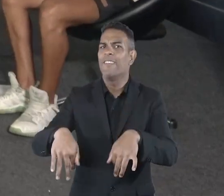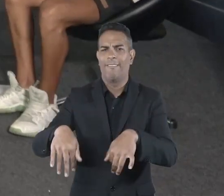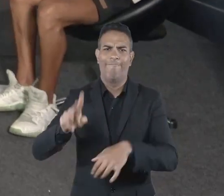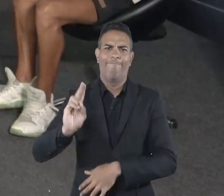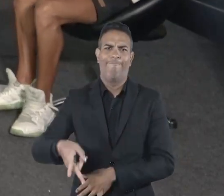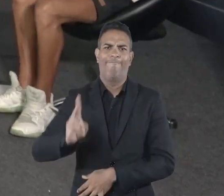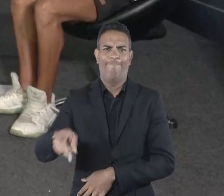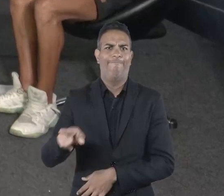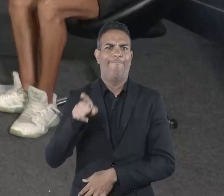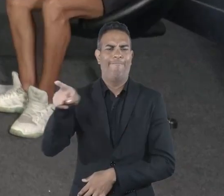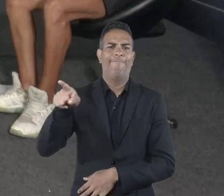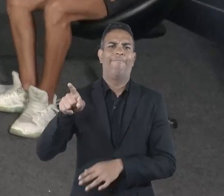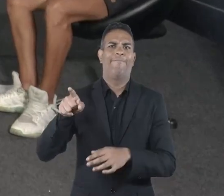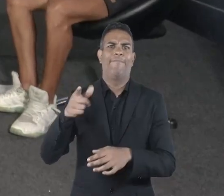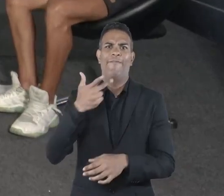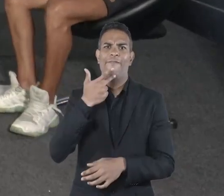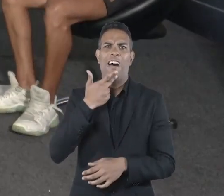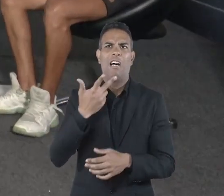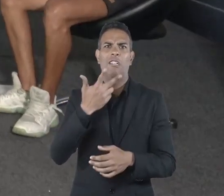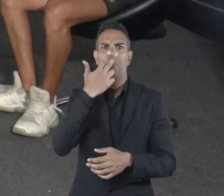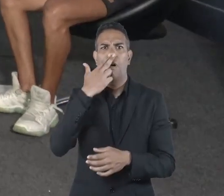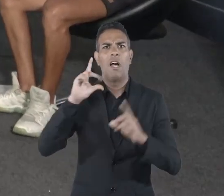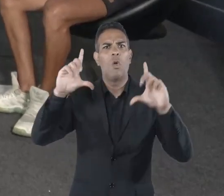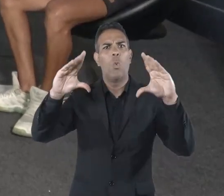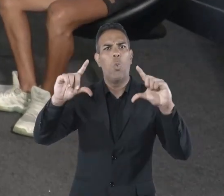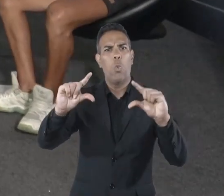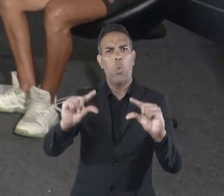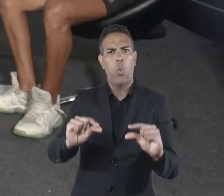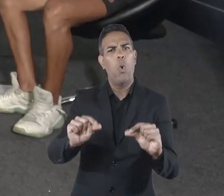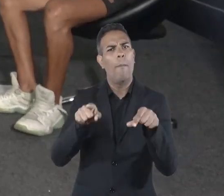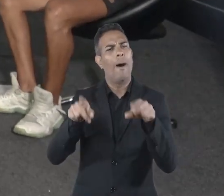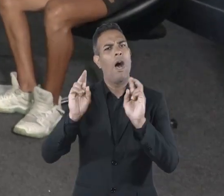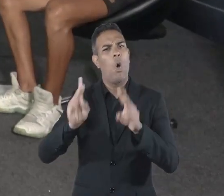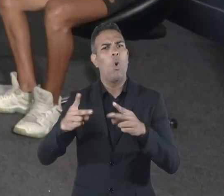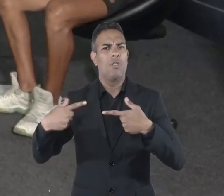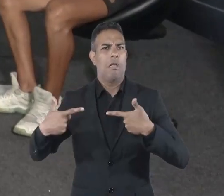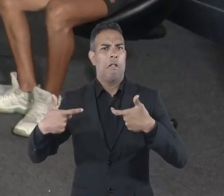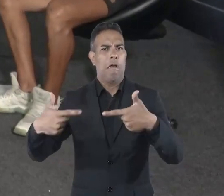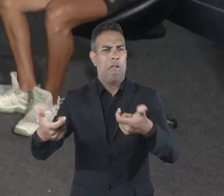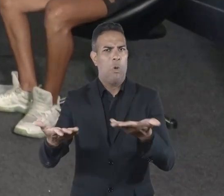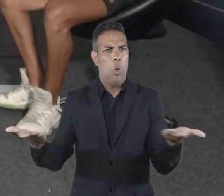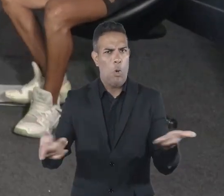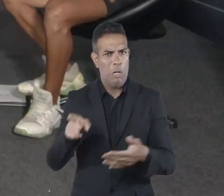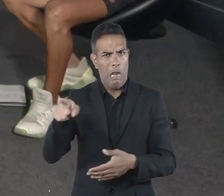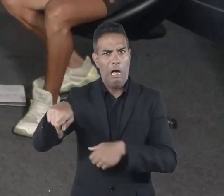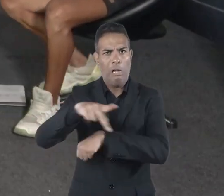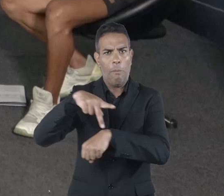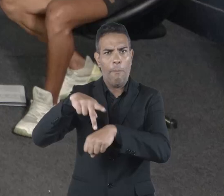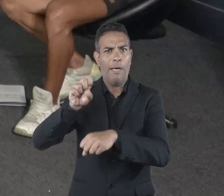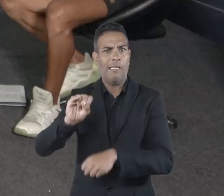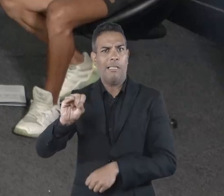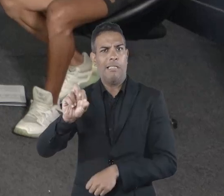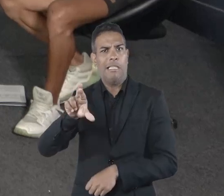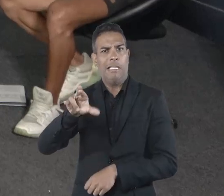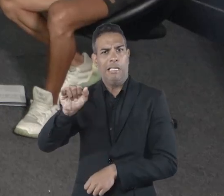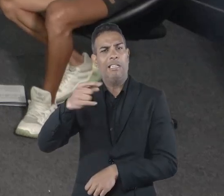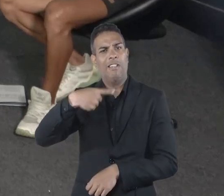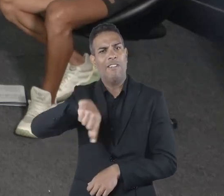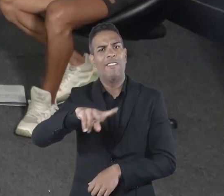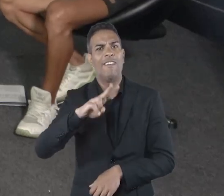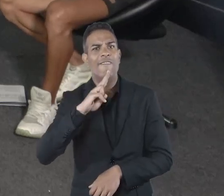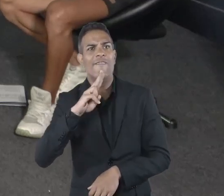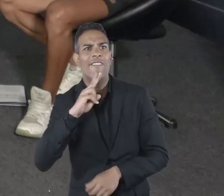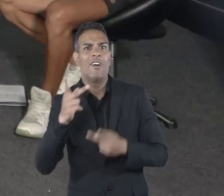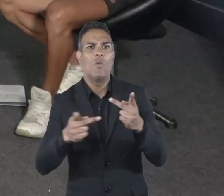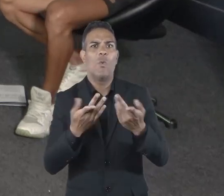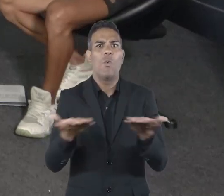não acabou. Ninguém mais fala sobre essa guerra, né? Você vê hoje em dia se falando